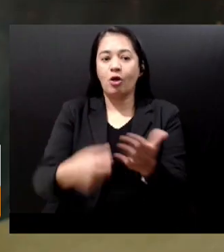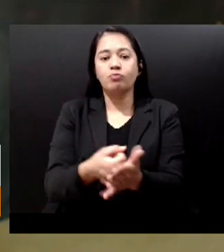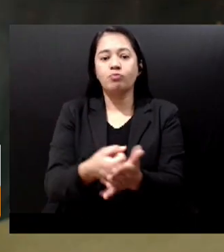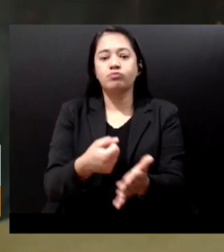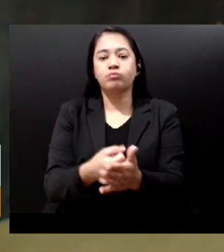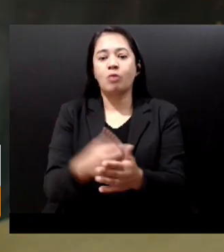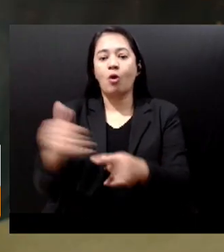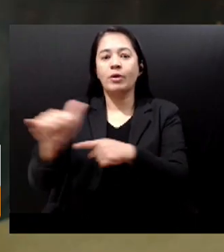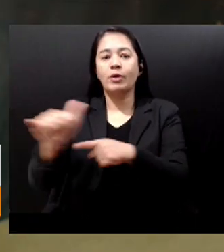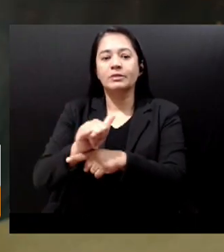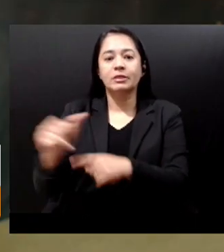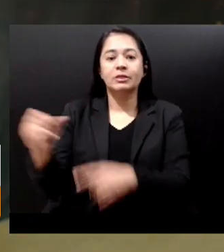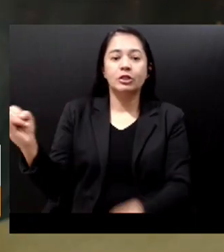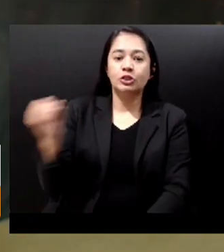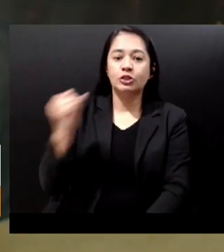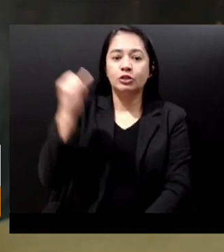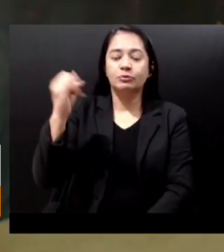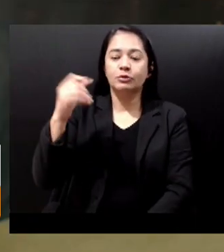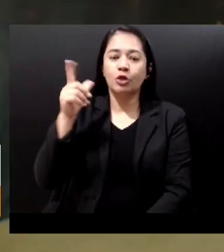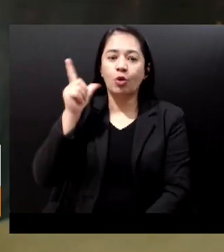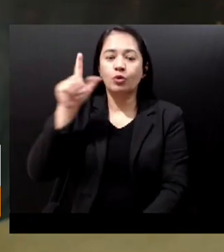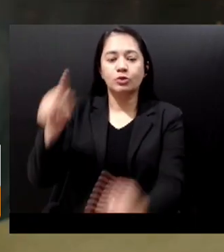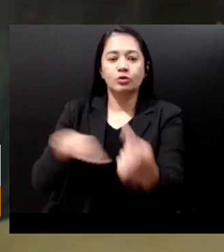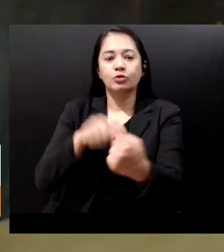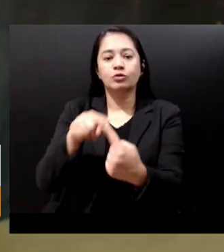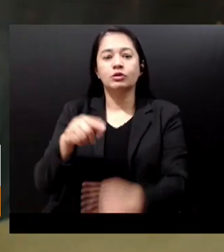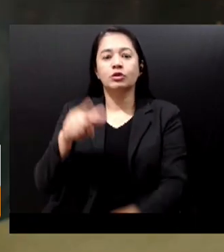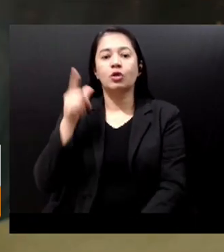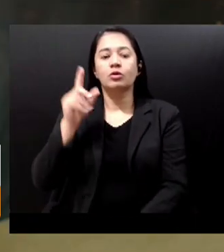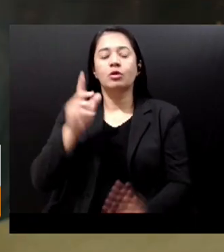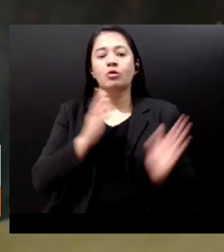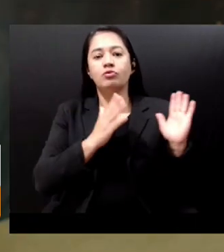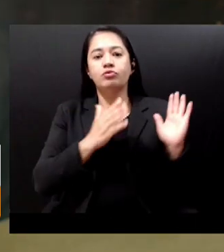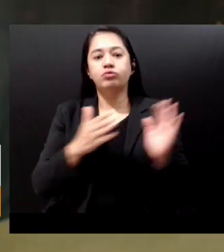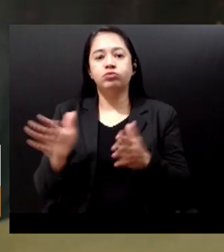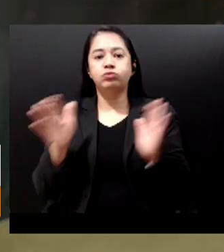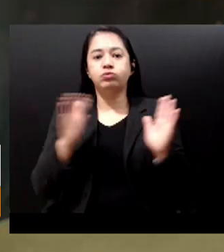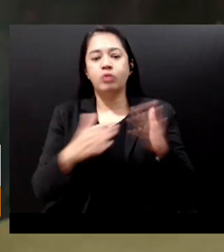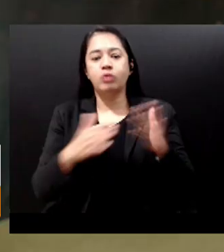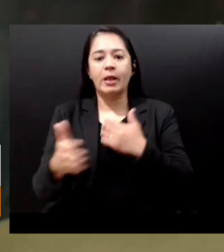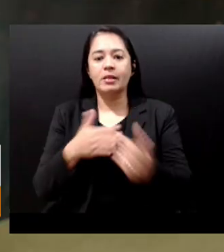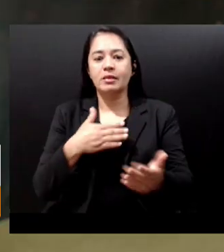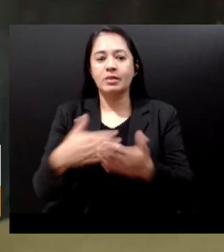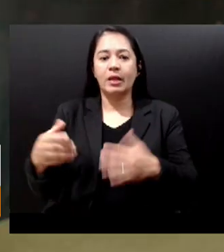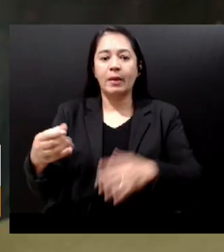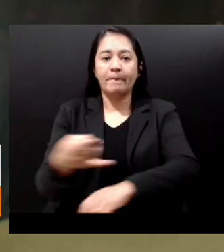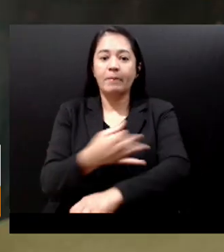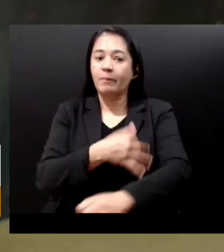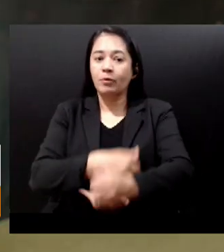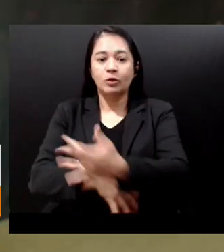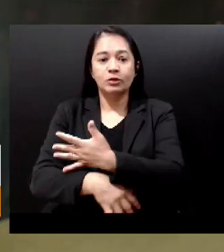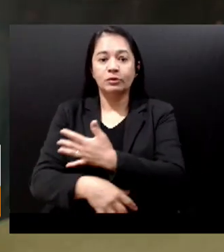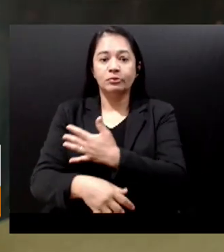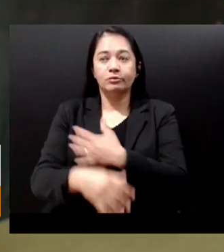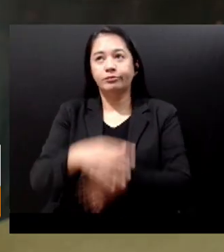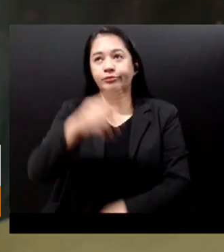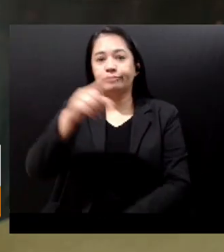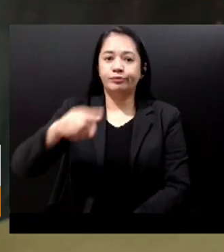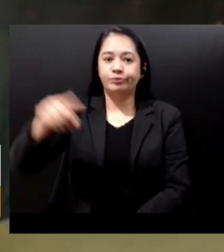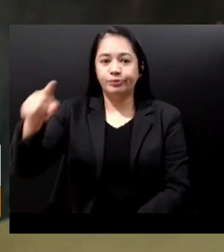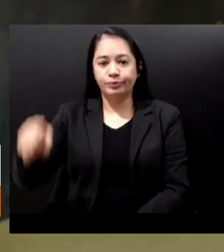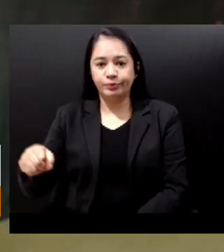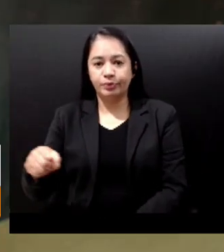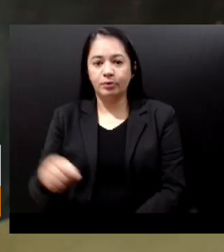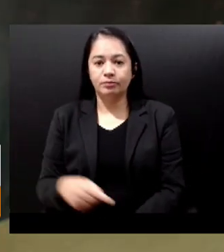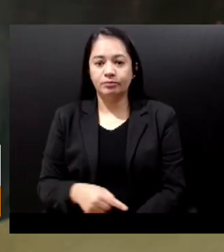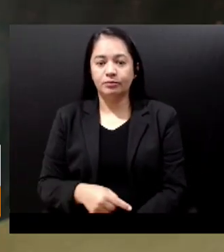os objetivos e manter a nossa produtividade independente aí das nossas flutuações emocionais, né? Um dia você tá, outro dia